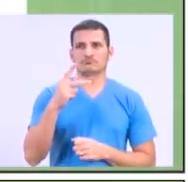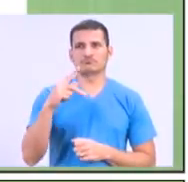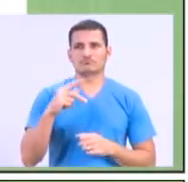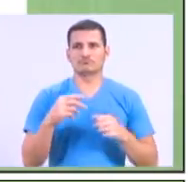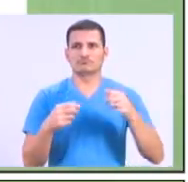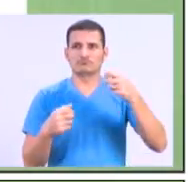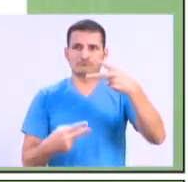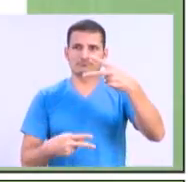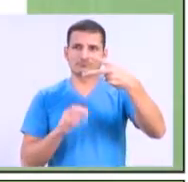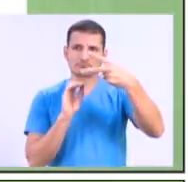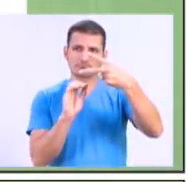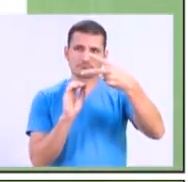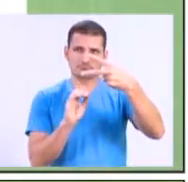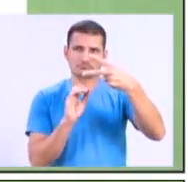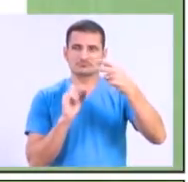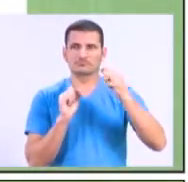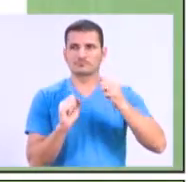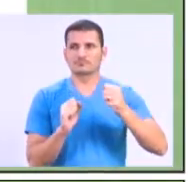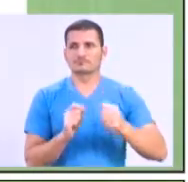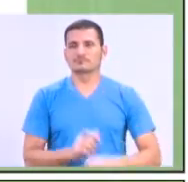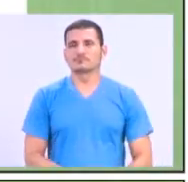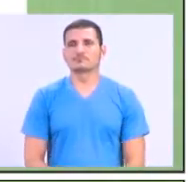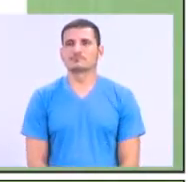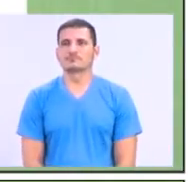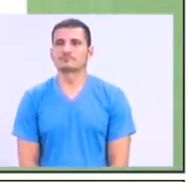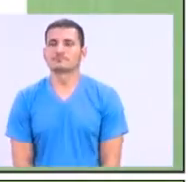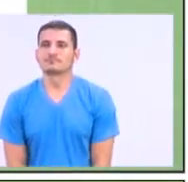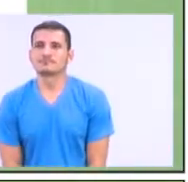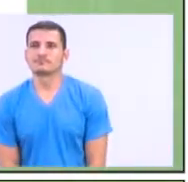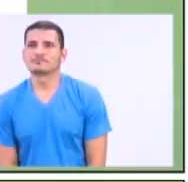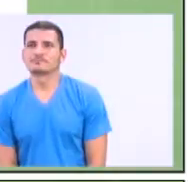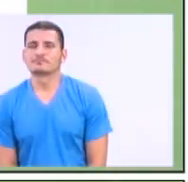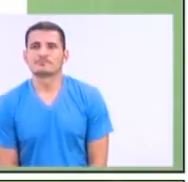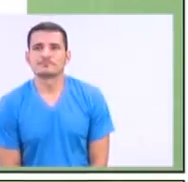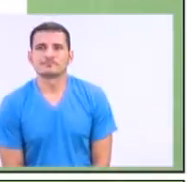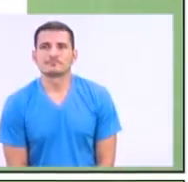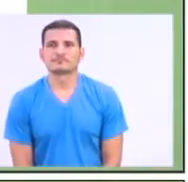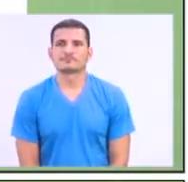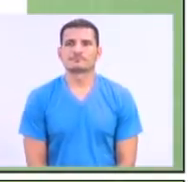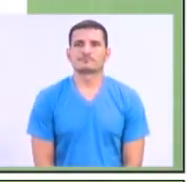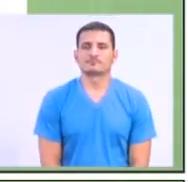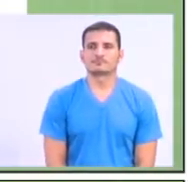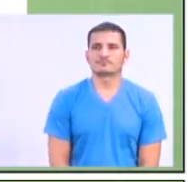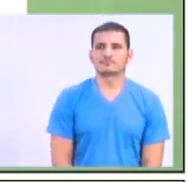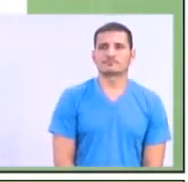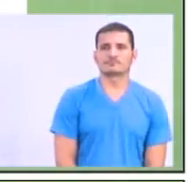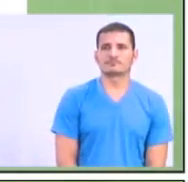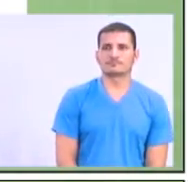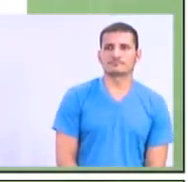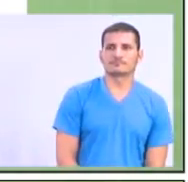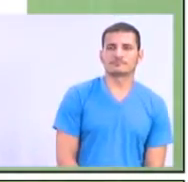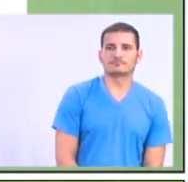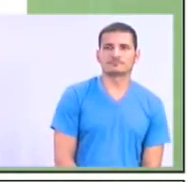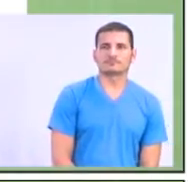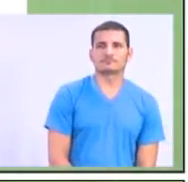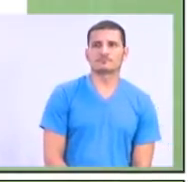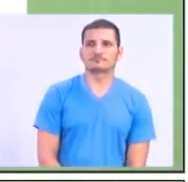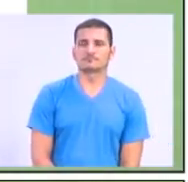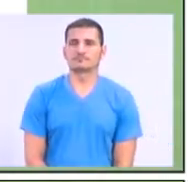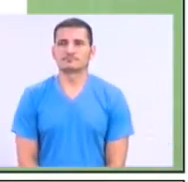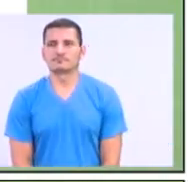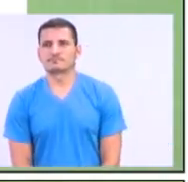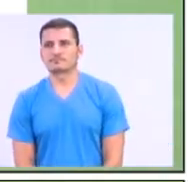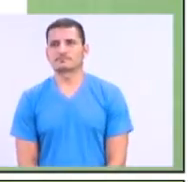um comentário, um bloco de comentário, coloque seu código aqui, certo? E para fechar a tag PHP, nós